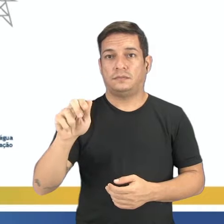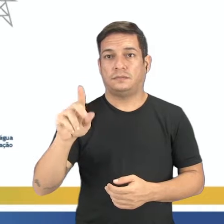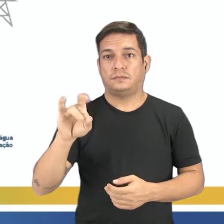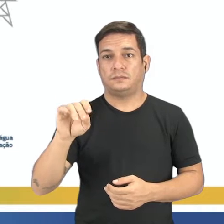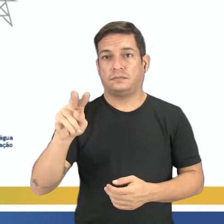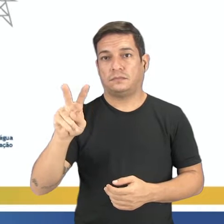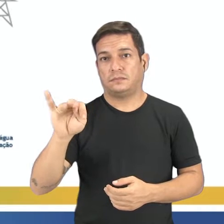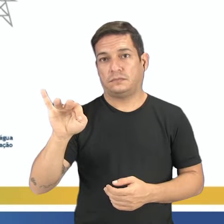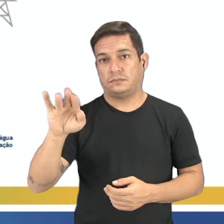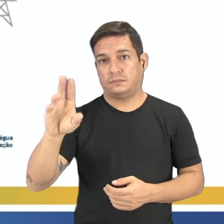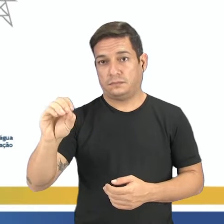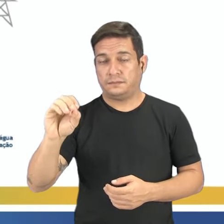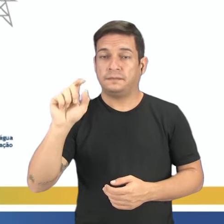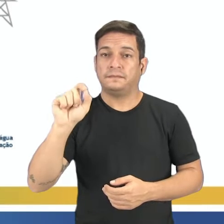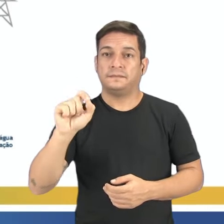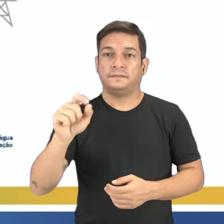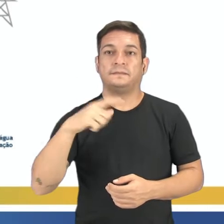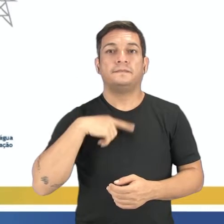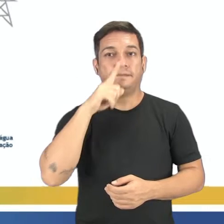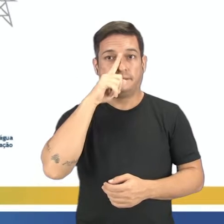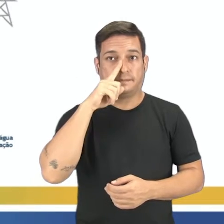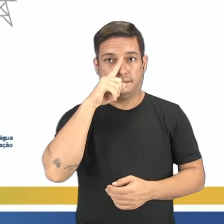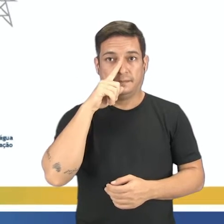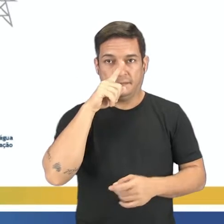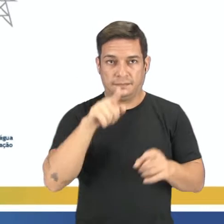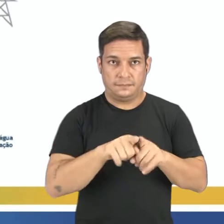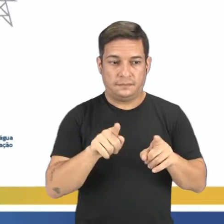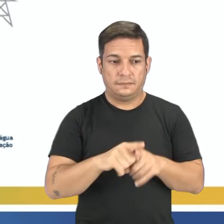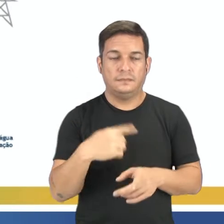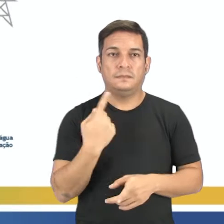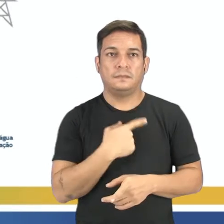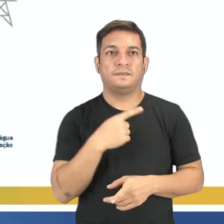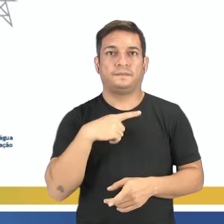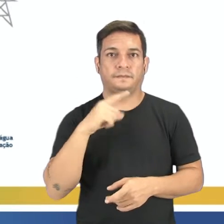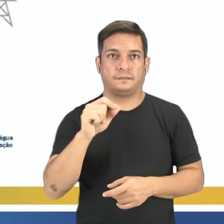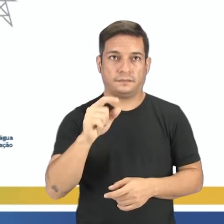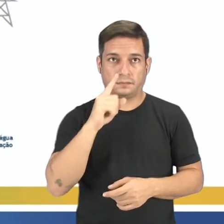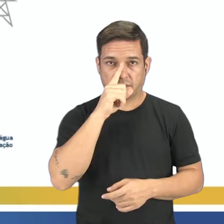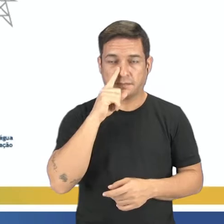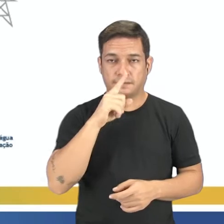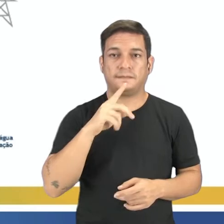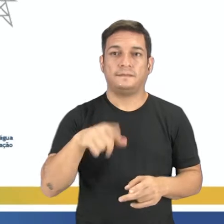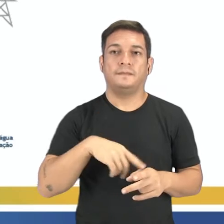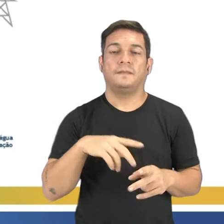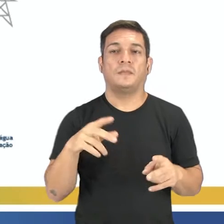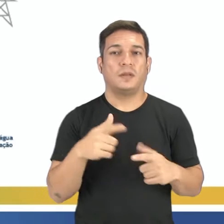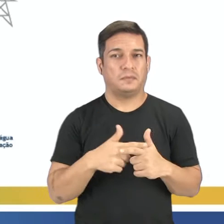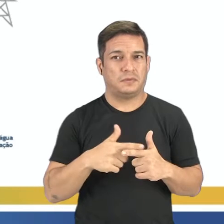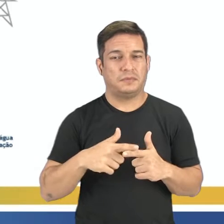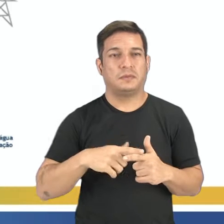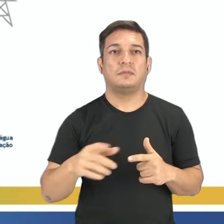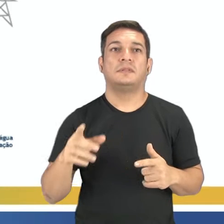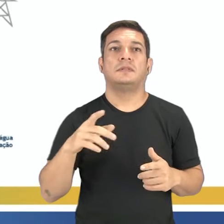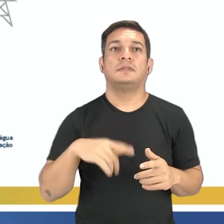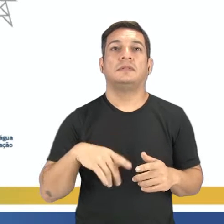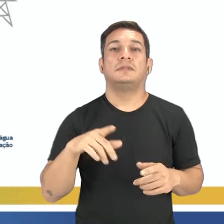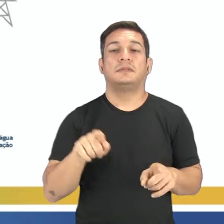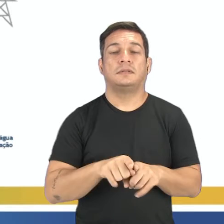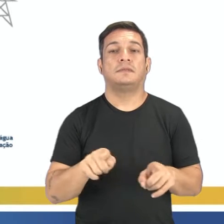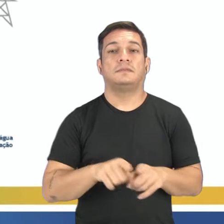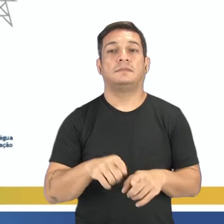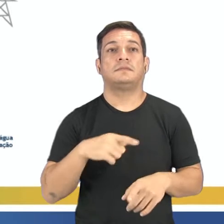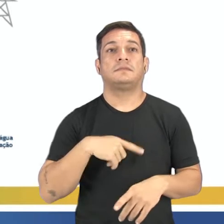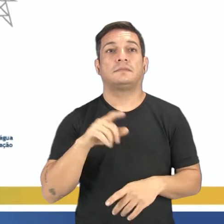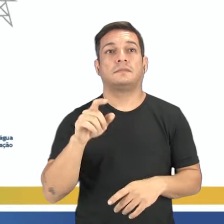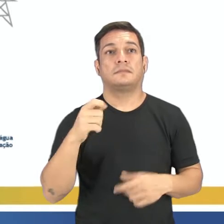A radioatividade é um grande risco, né? Nós corremos grande risco de acidentes nucleares, né? E também